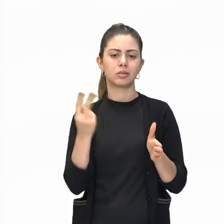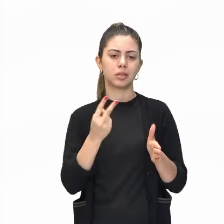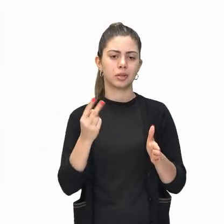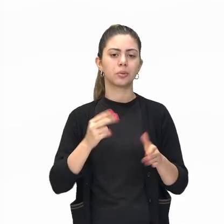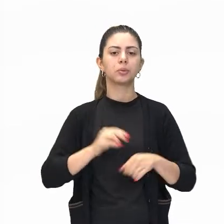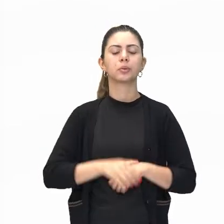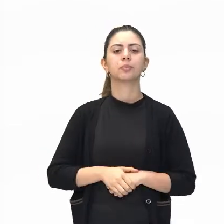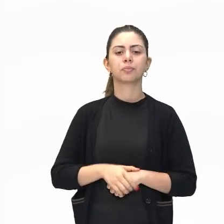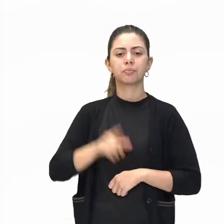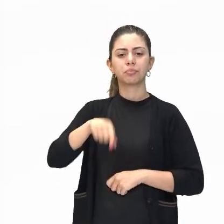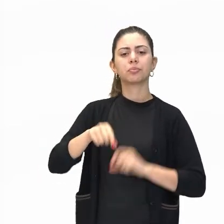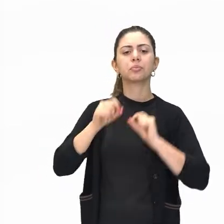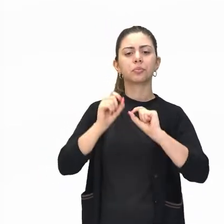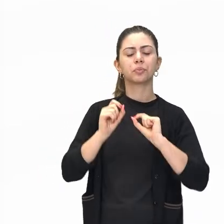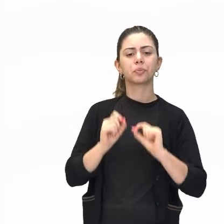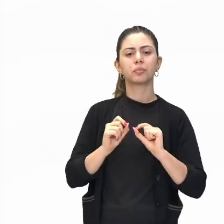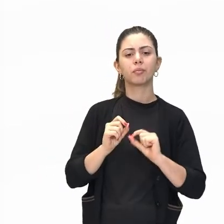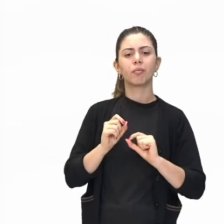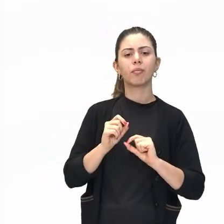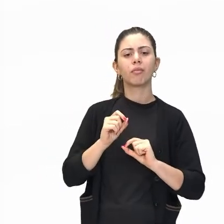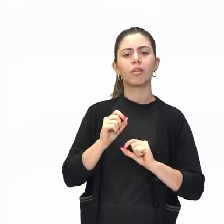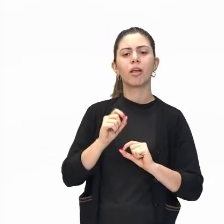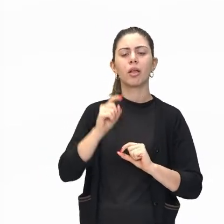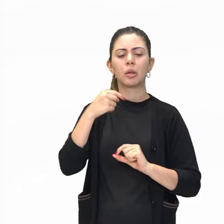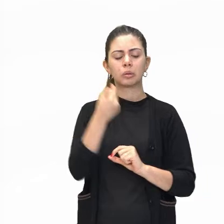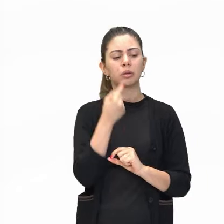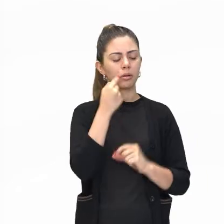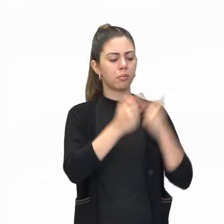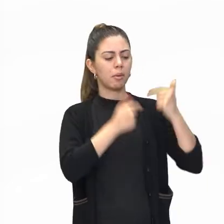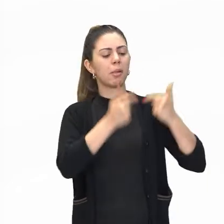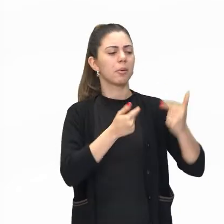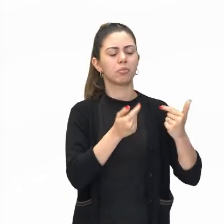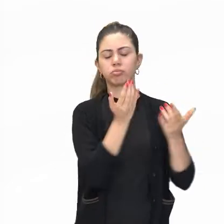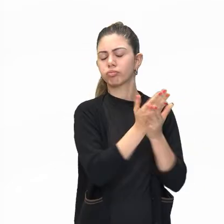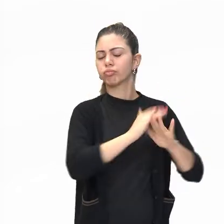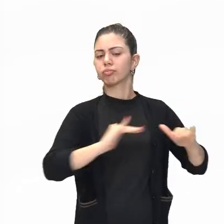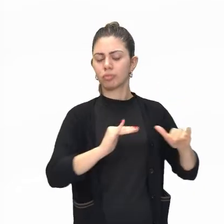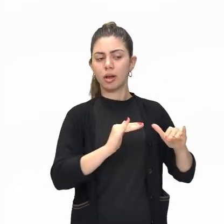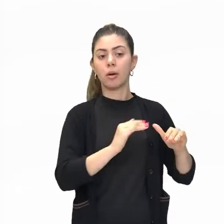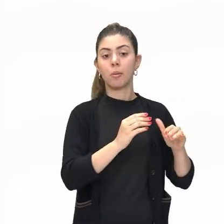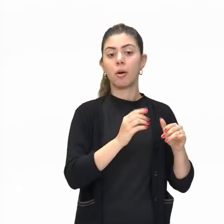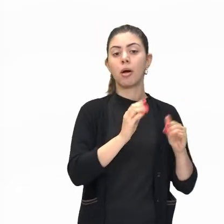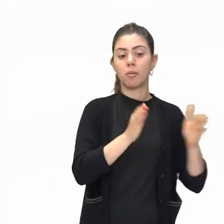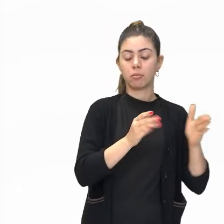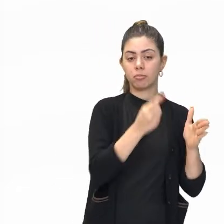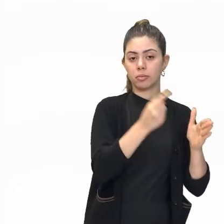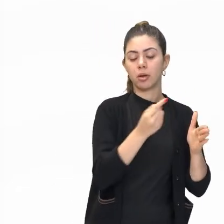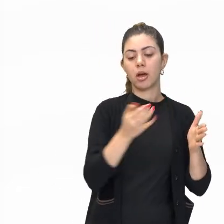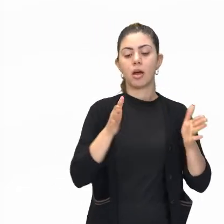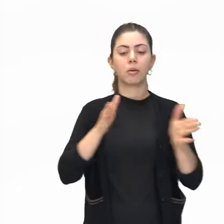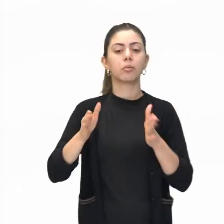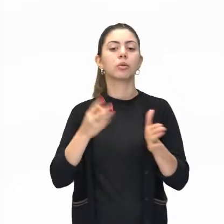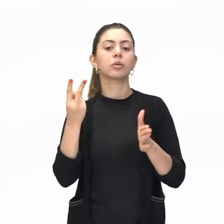com a desconstrução, né? Ali vamos acabar com tudo. Já na segunda fase, eles vão trazer o que?